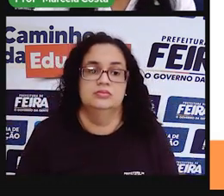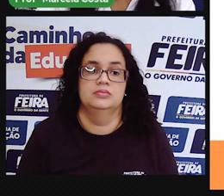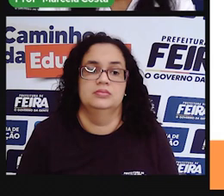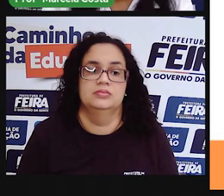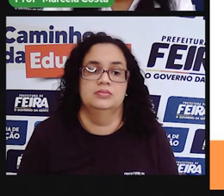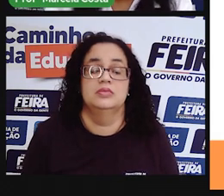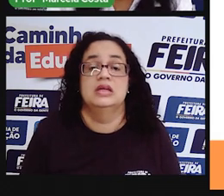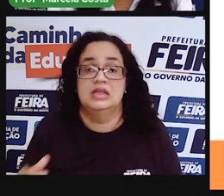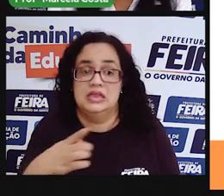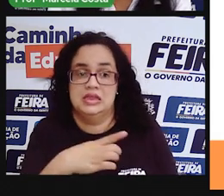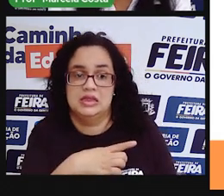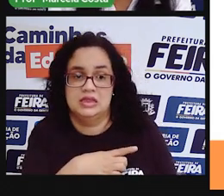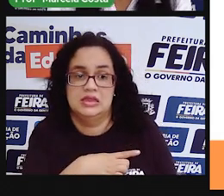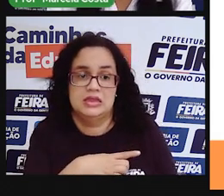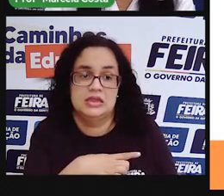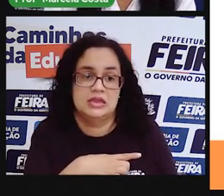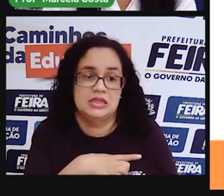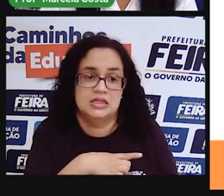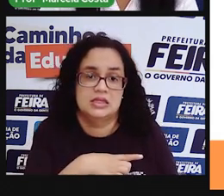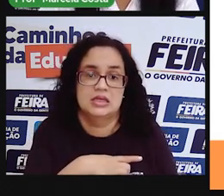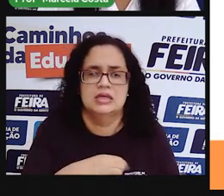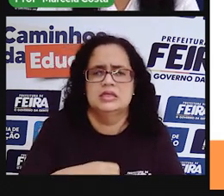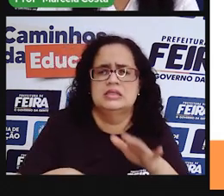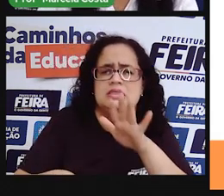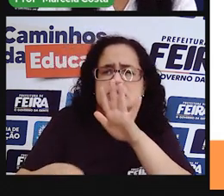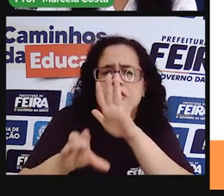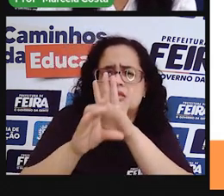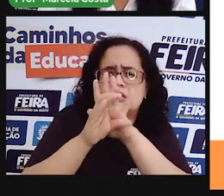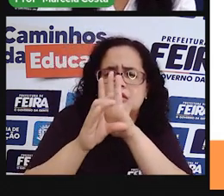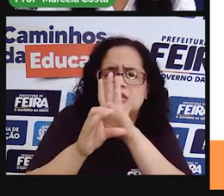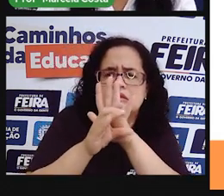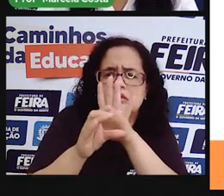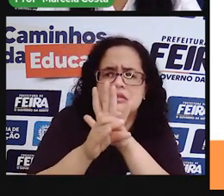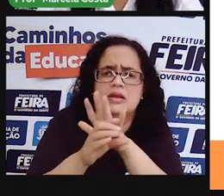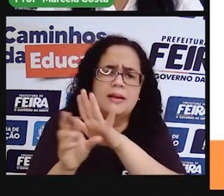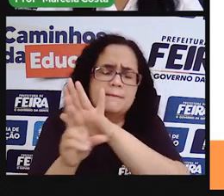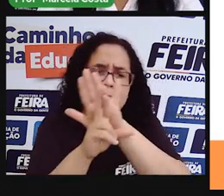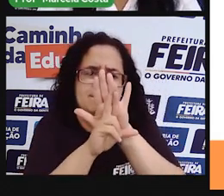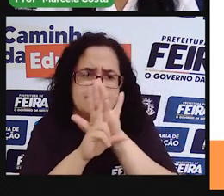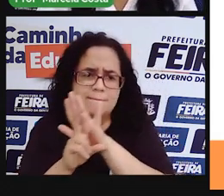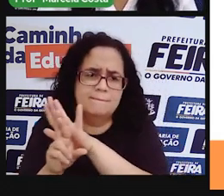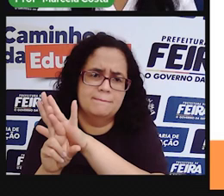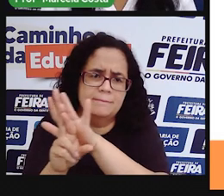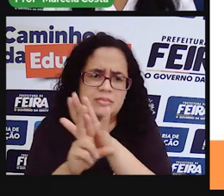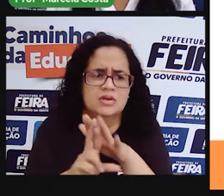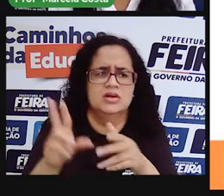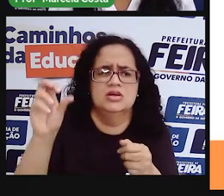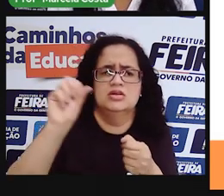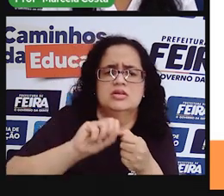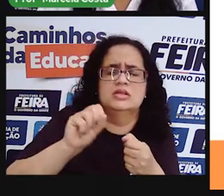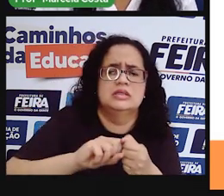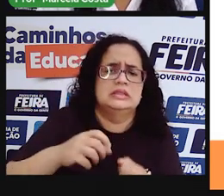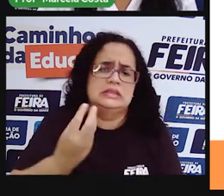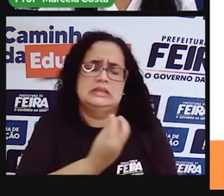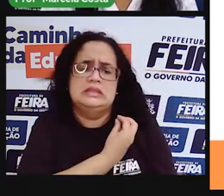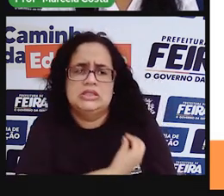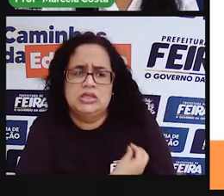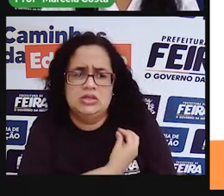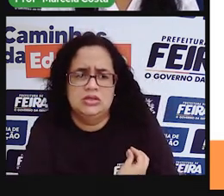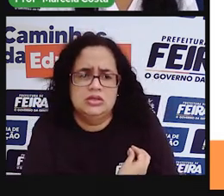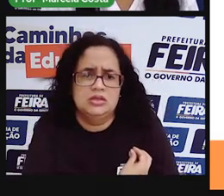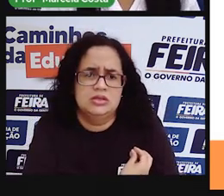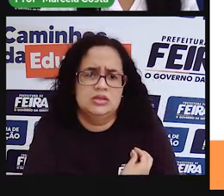Você vai criar filmes para representar as atividades que você faz aí na sua rotina, no seu dia a